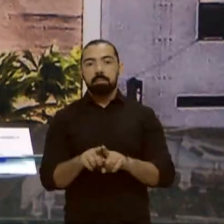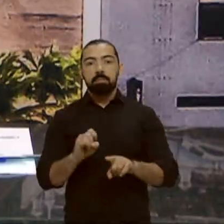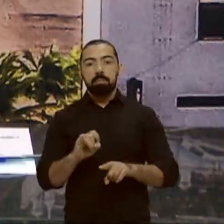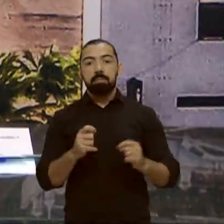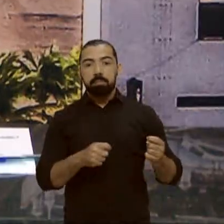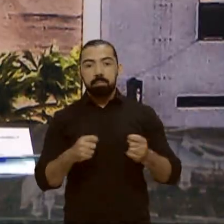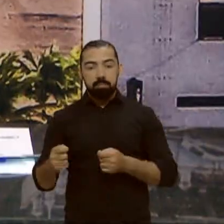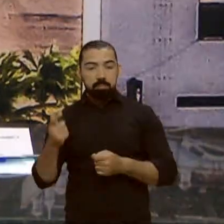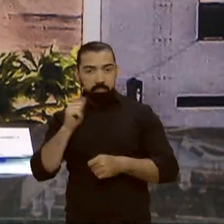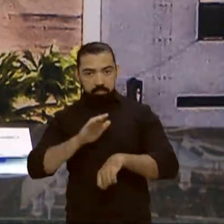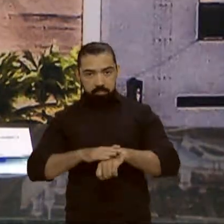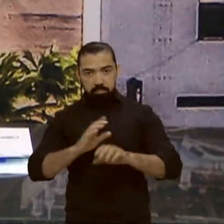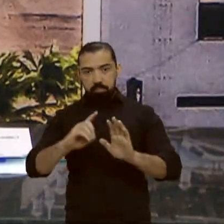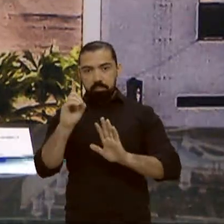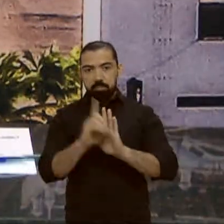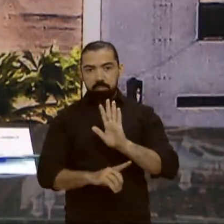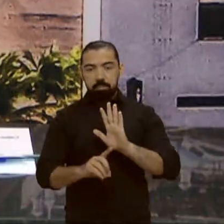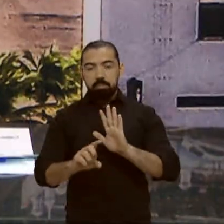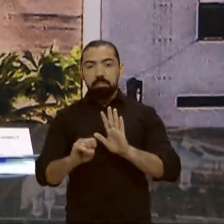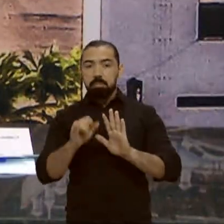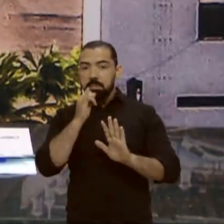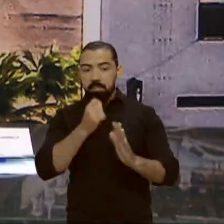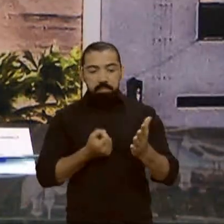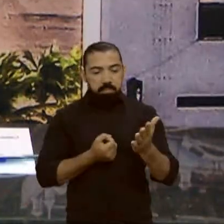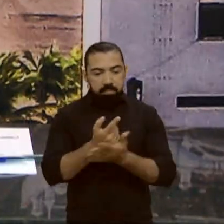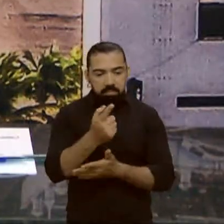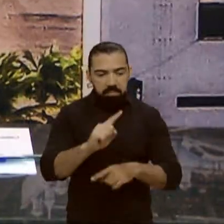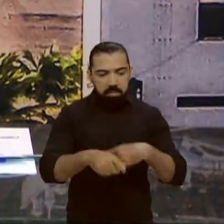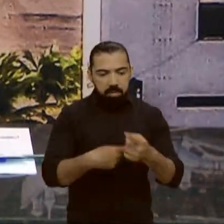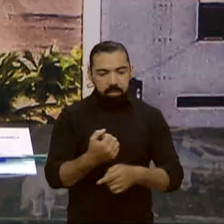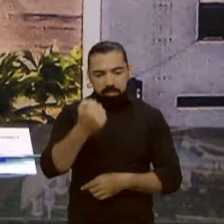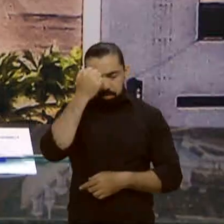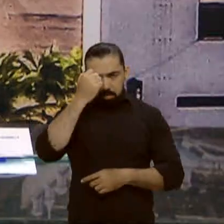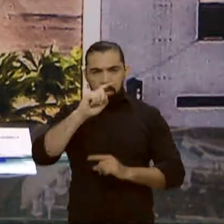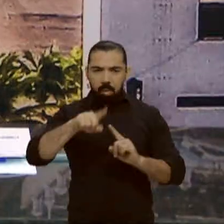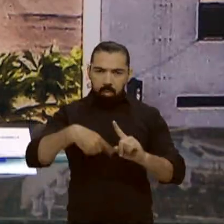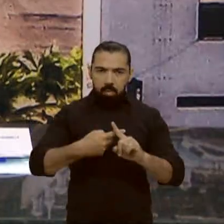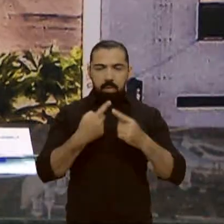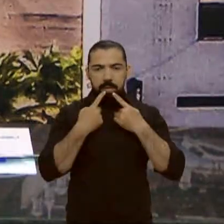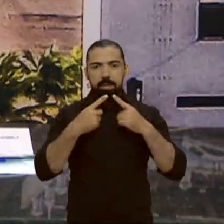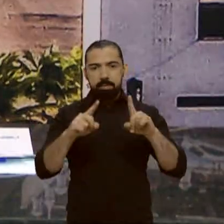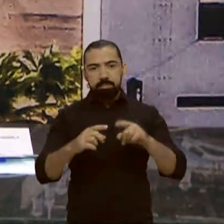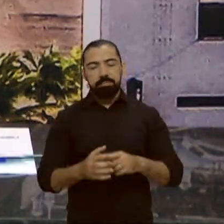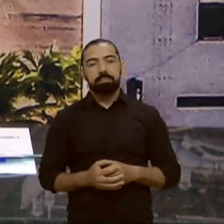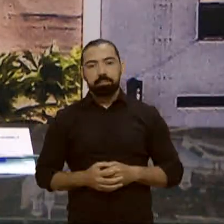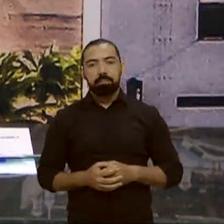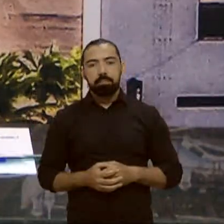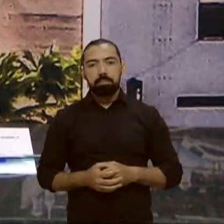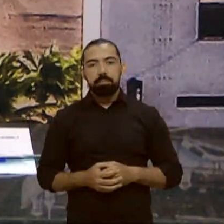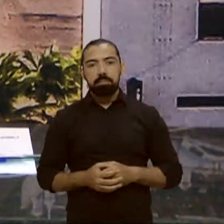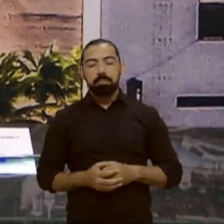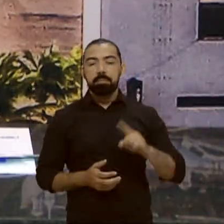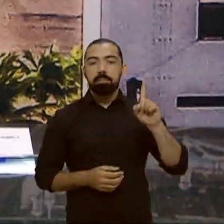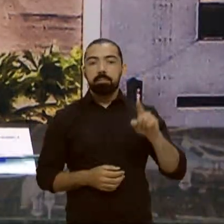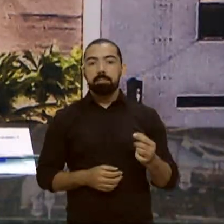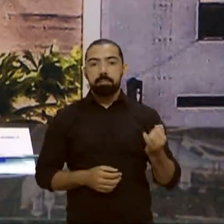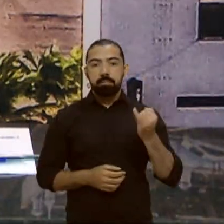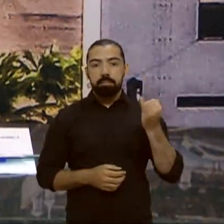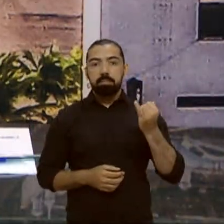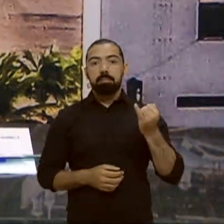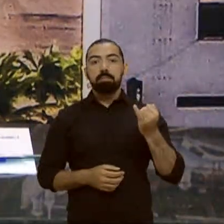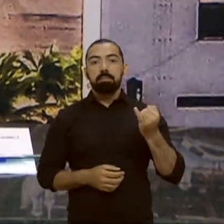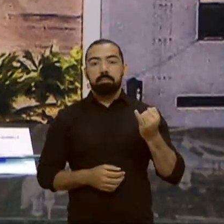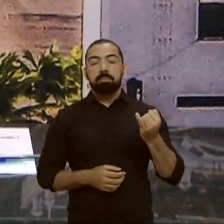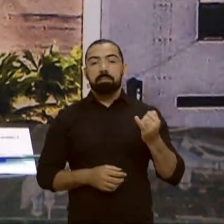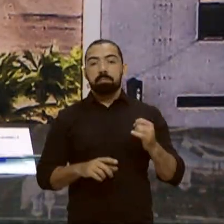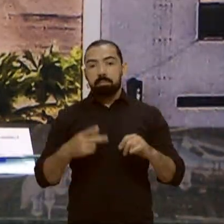poder exercer seus direitos de arrependimento e também de reclamação. Também é fundamental que a